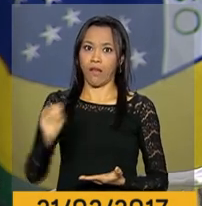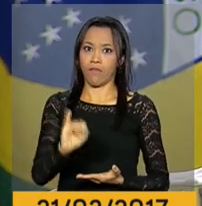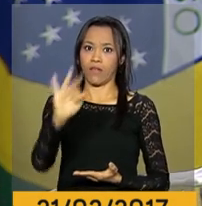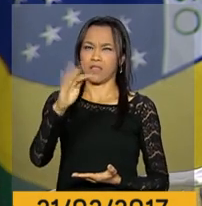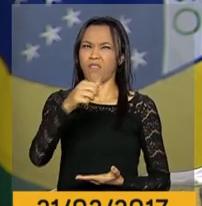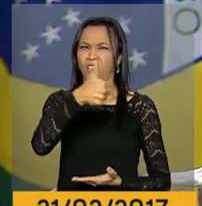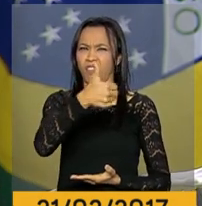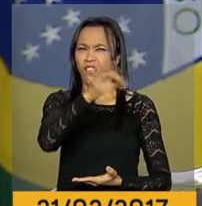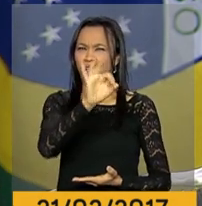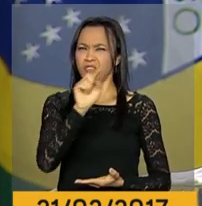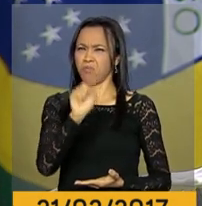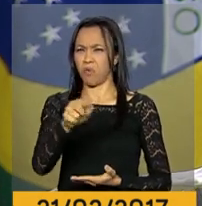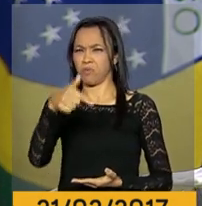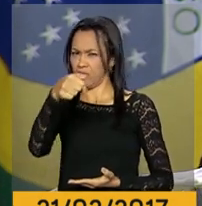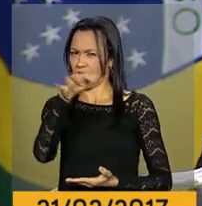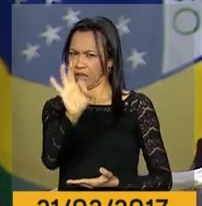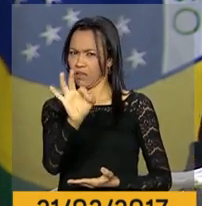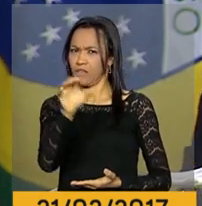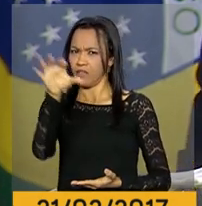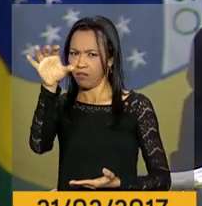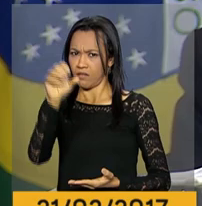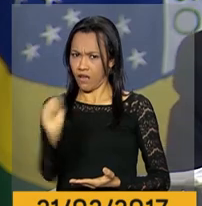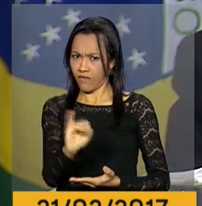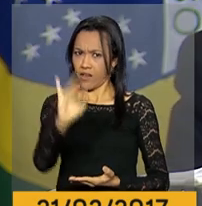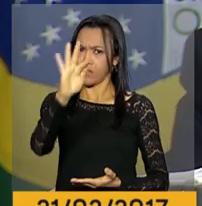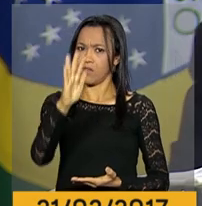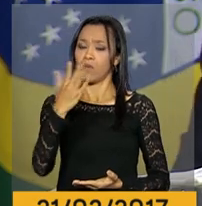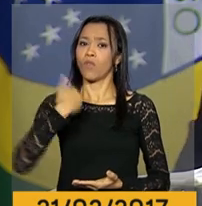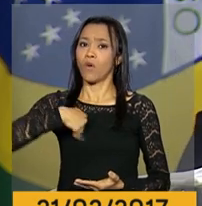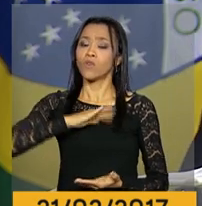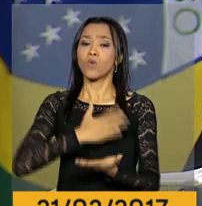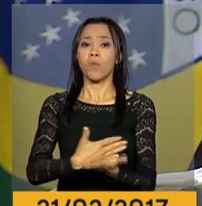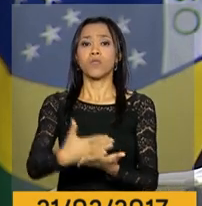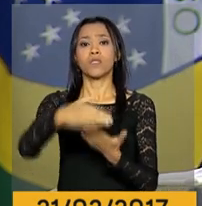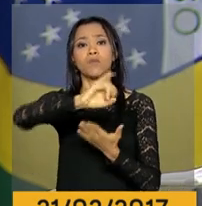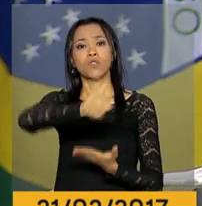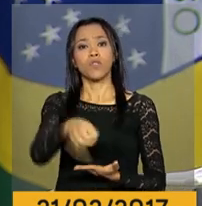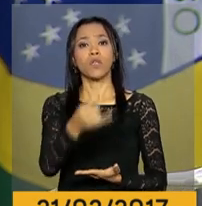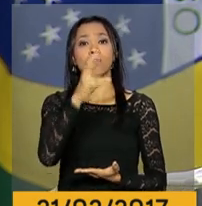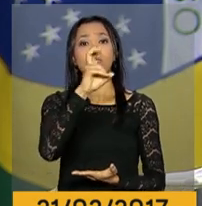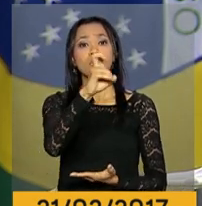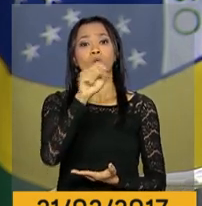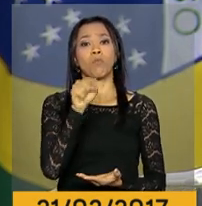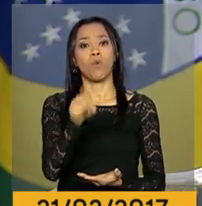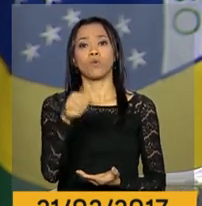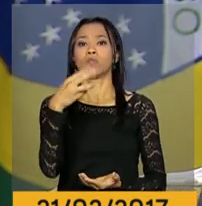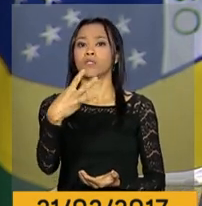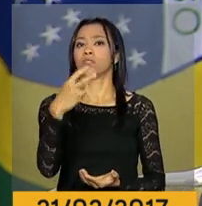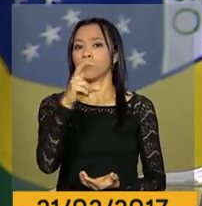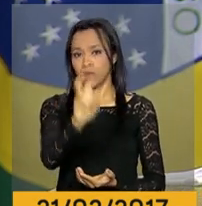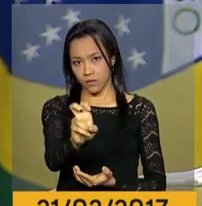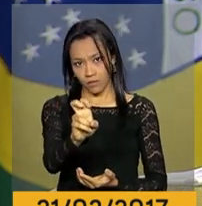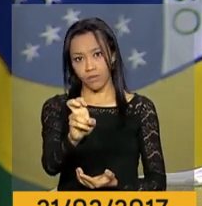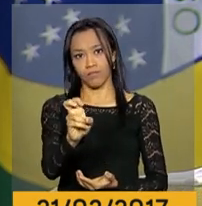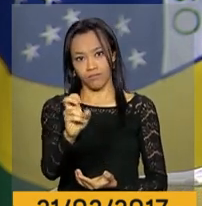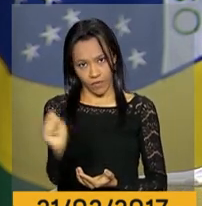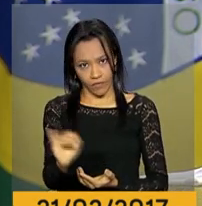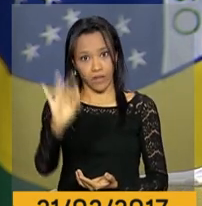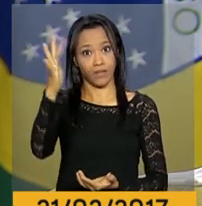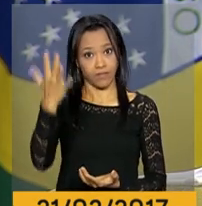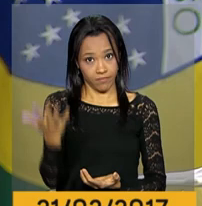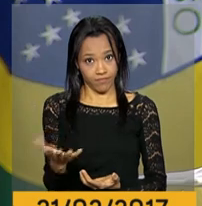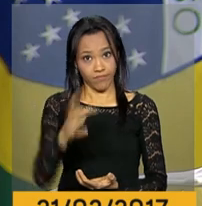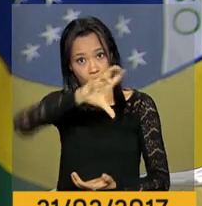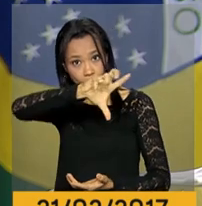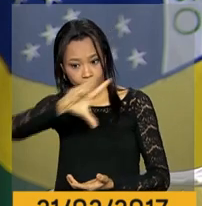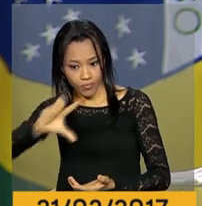qualquer coisa 10.70 Nós entramos em Janeiro com 5.35 na inflação não é não foi sem